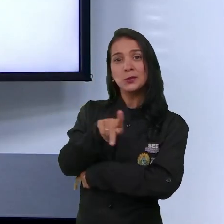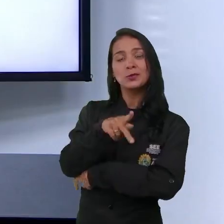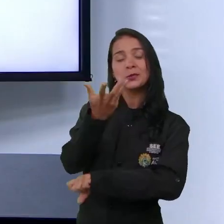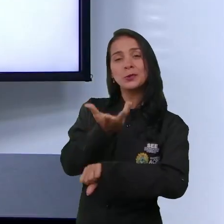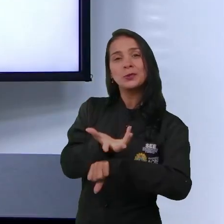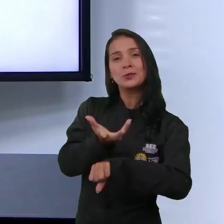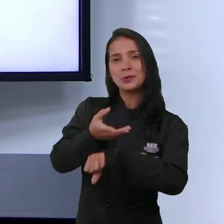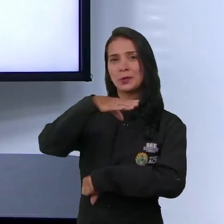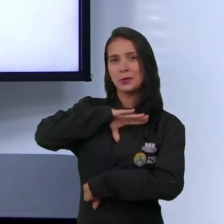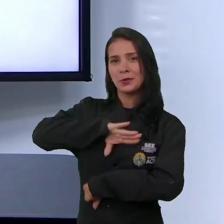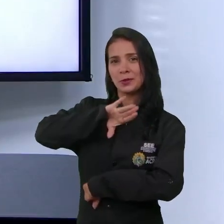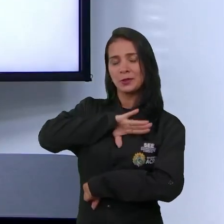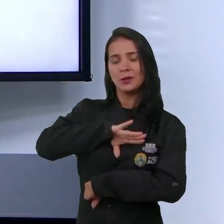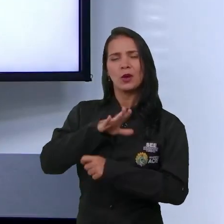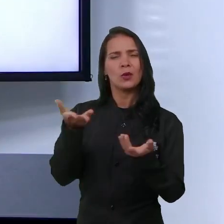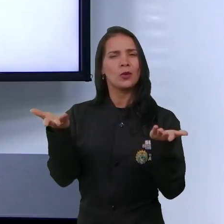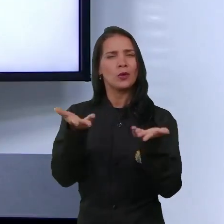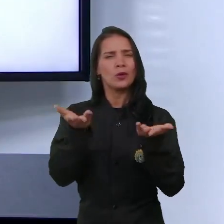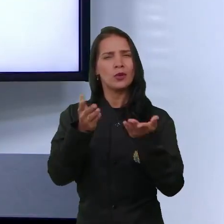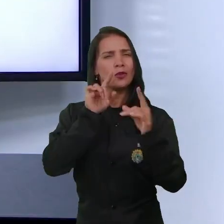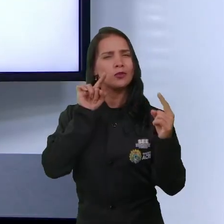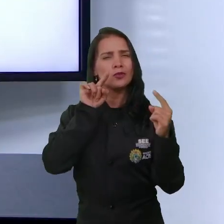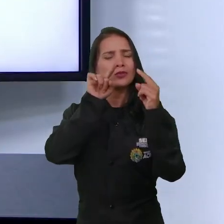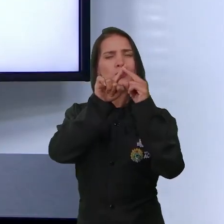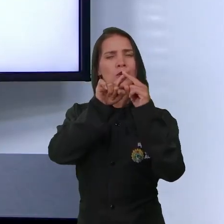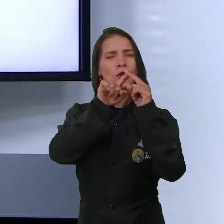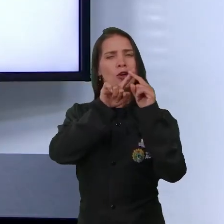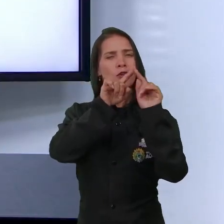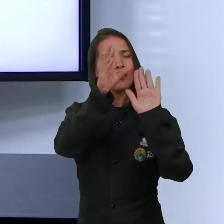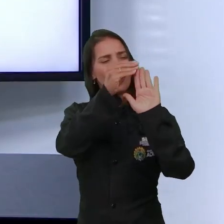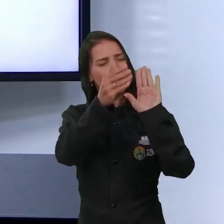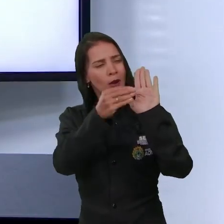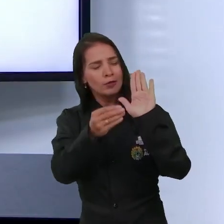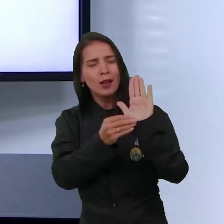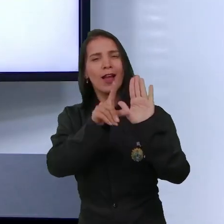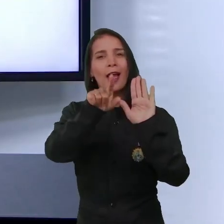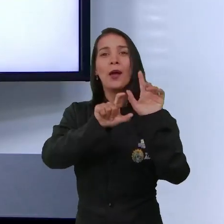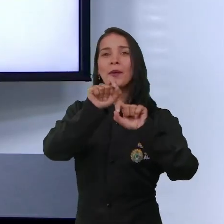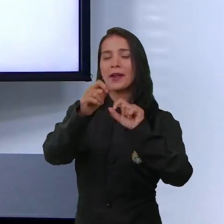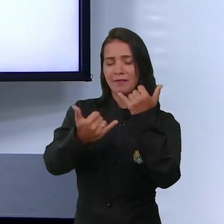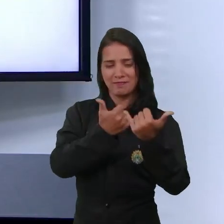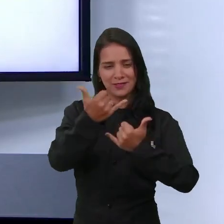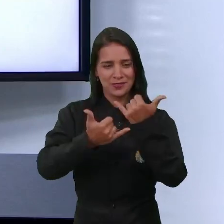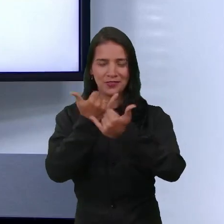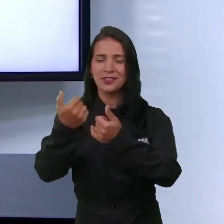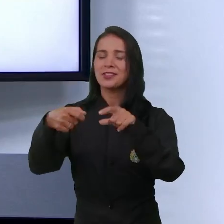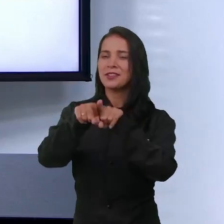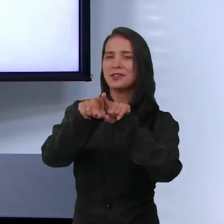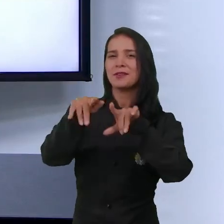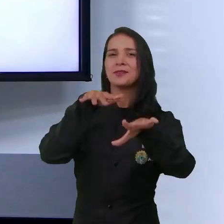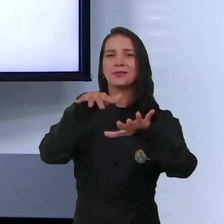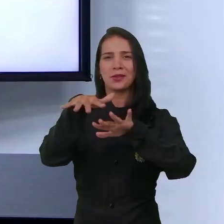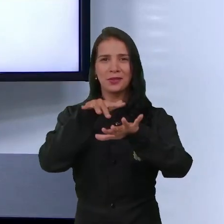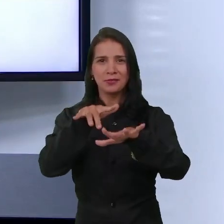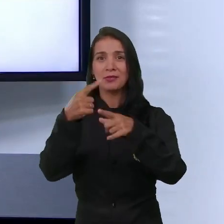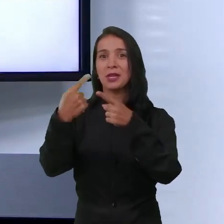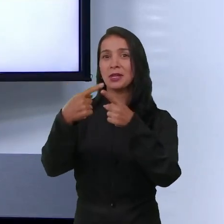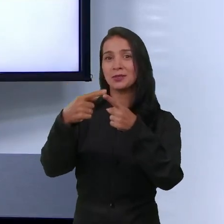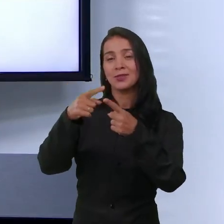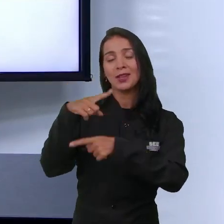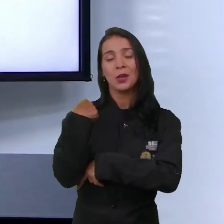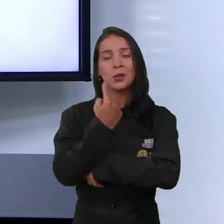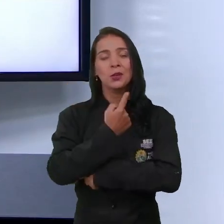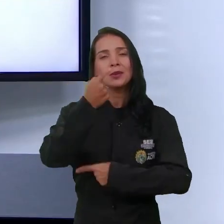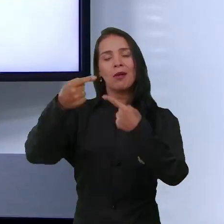portuguesa. Nosso objeto de conhecimento vai ser bem divertido, bem dinâmico, porque nós vamos falar sobre um